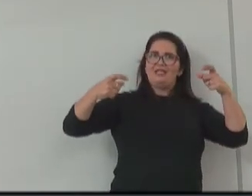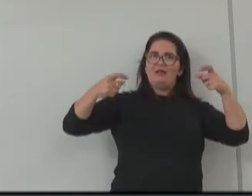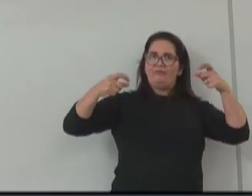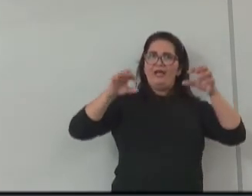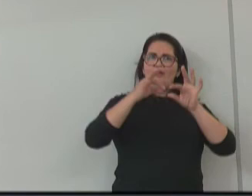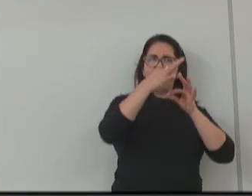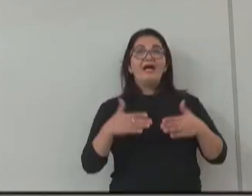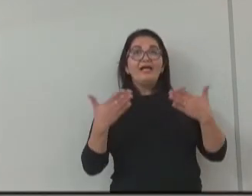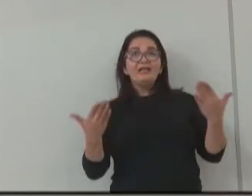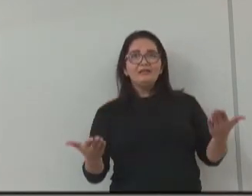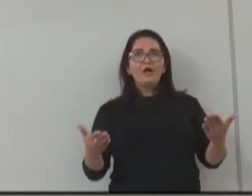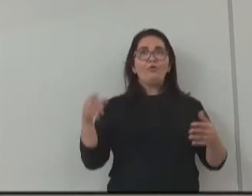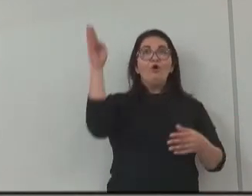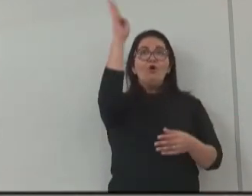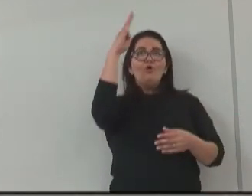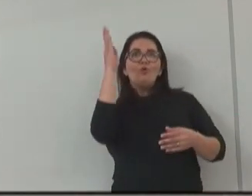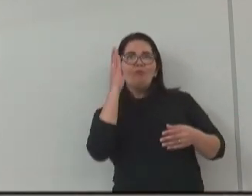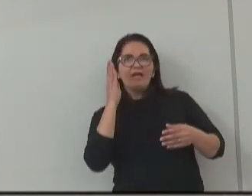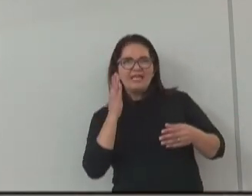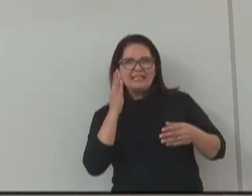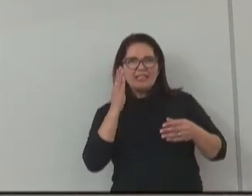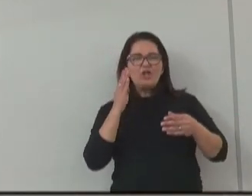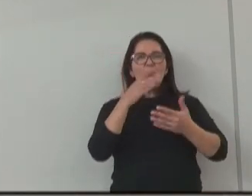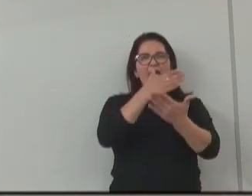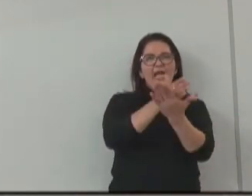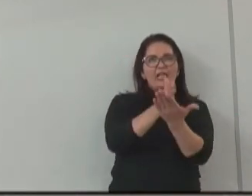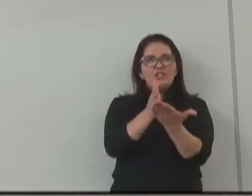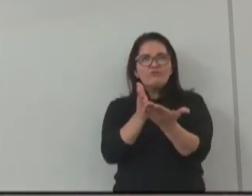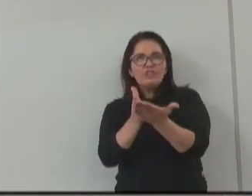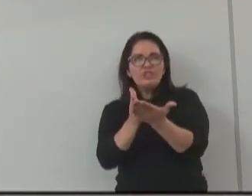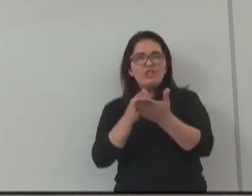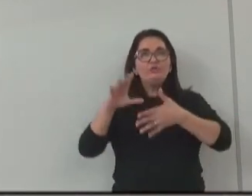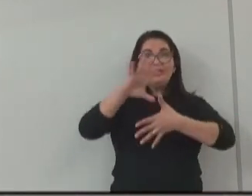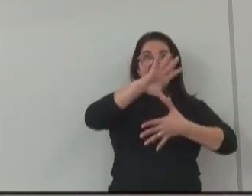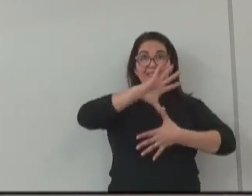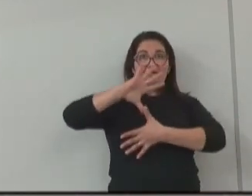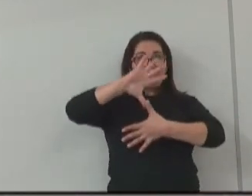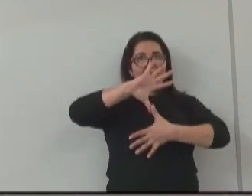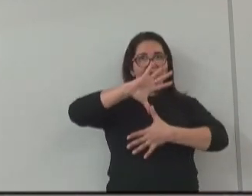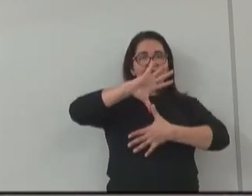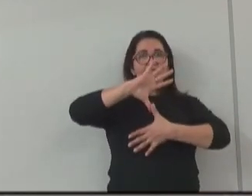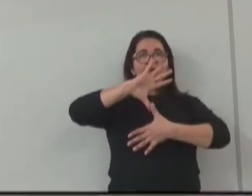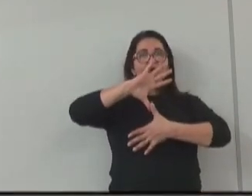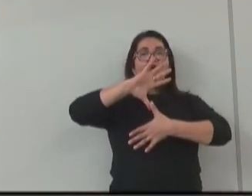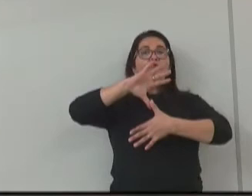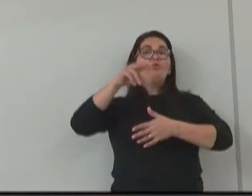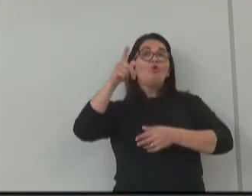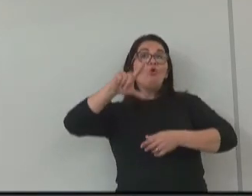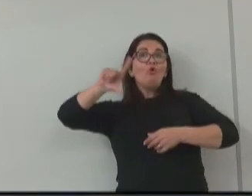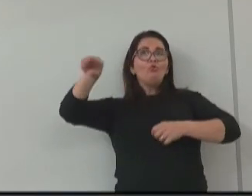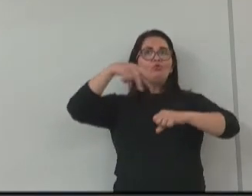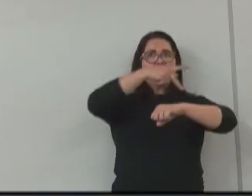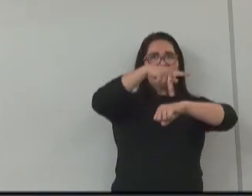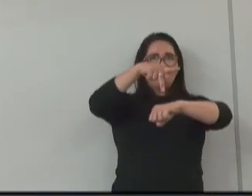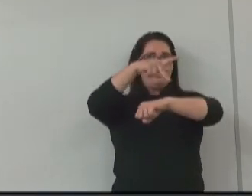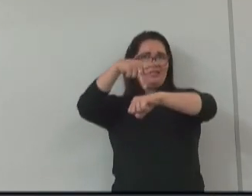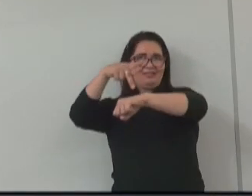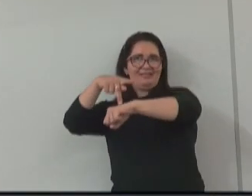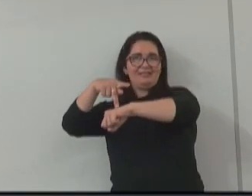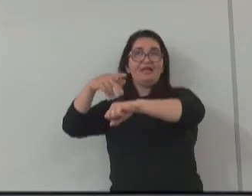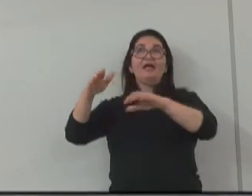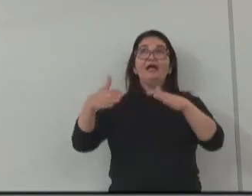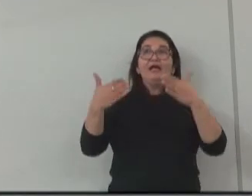extensos. A organização desse território ela é muito importante politicamente para o